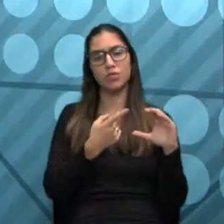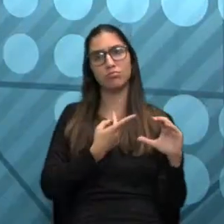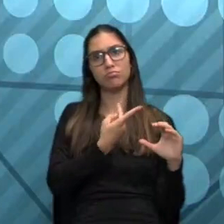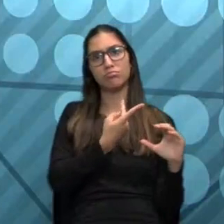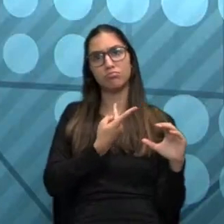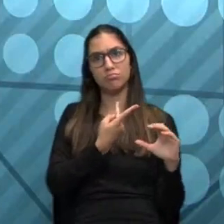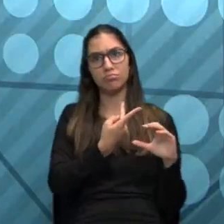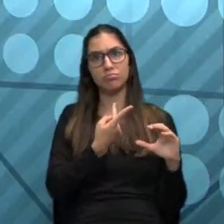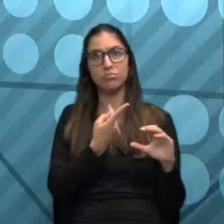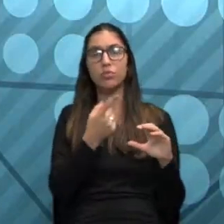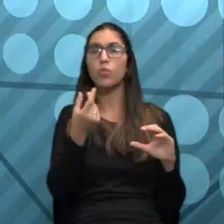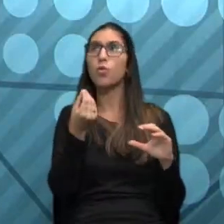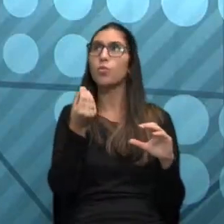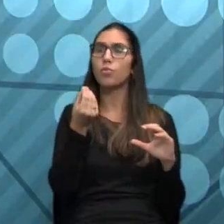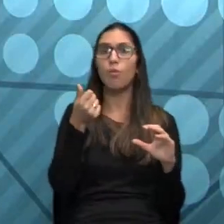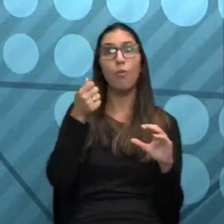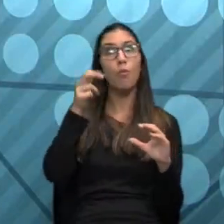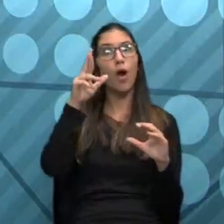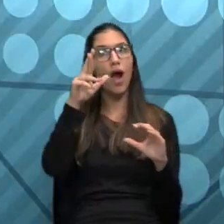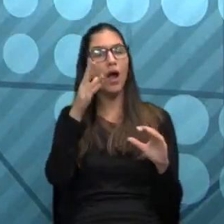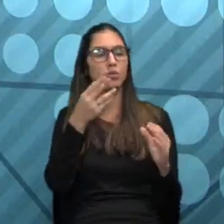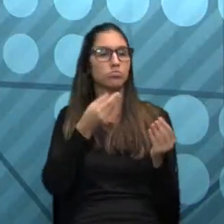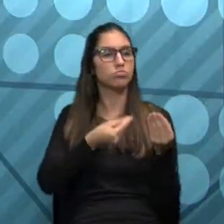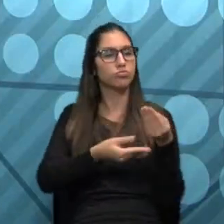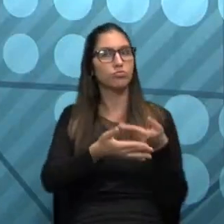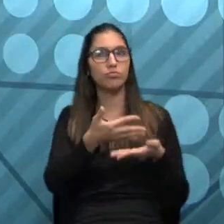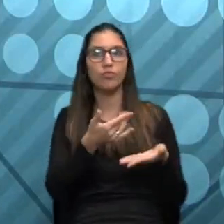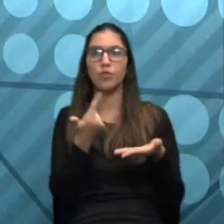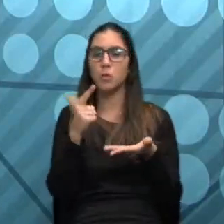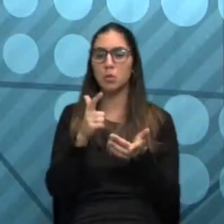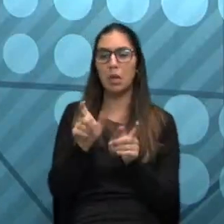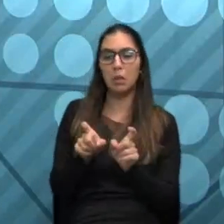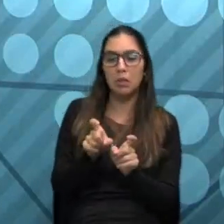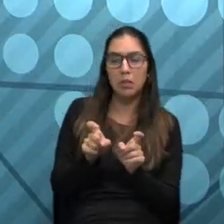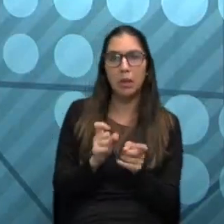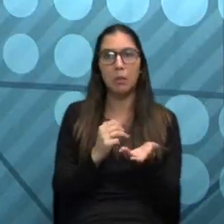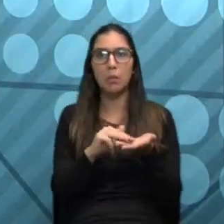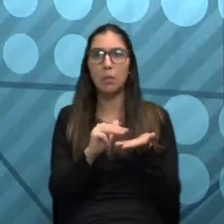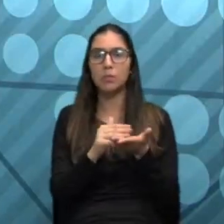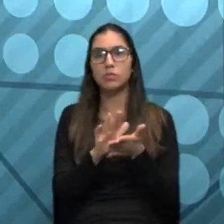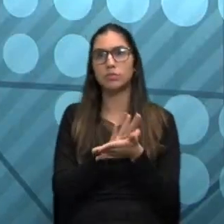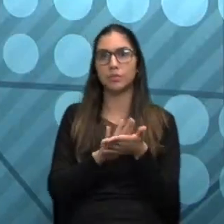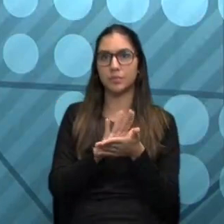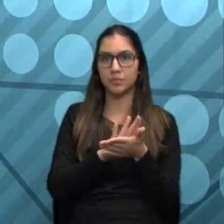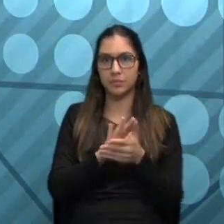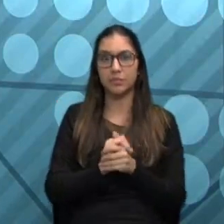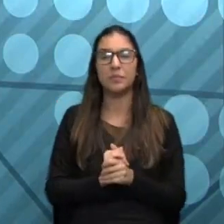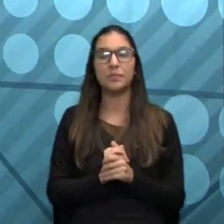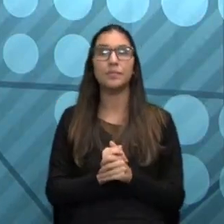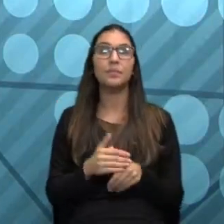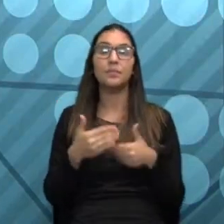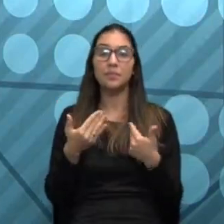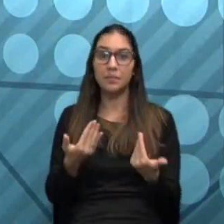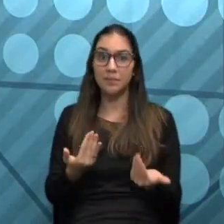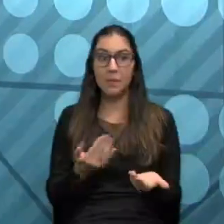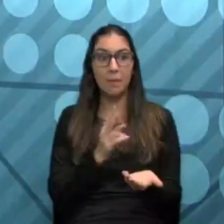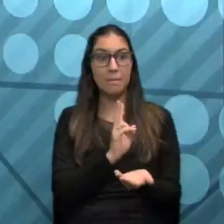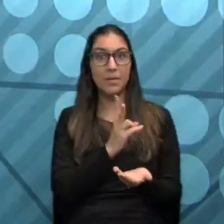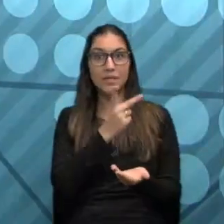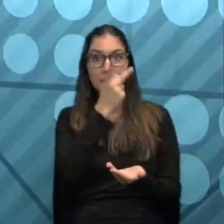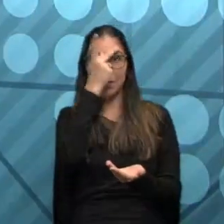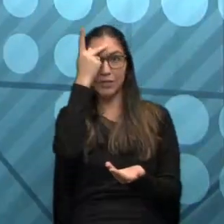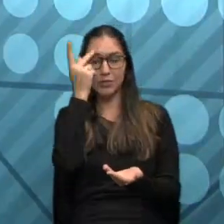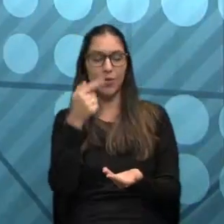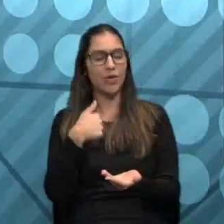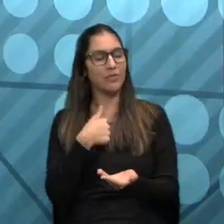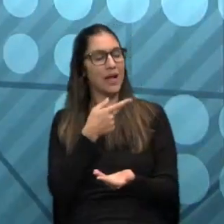pessoas e o meio é o ar. Então não tem nenhum dispositivo eletrônico ali fazendo função. Então a mesma pessoa que é a